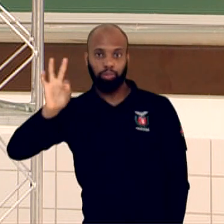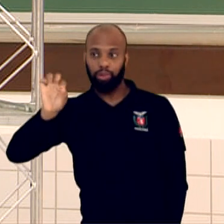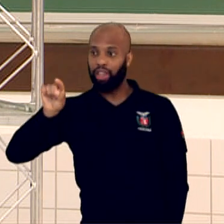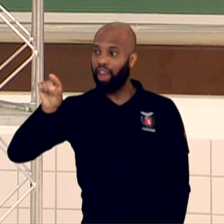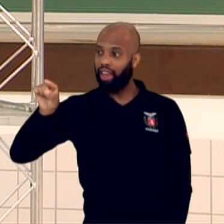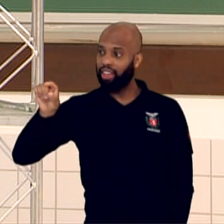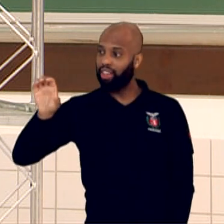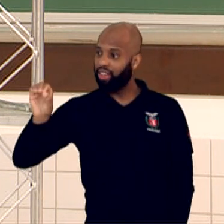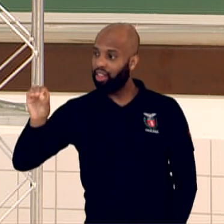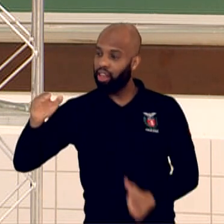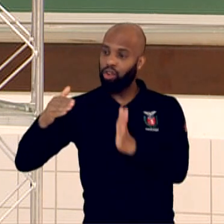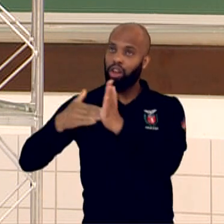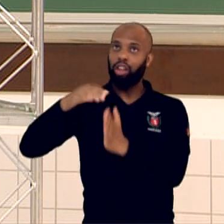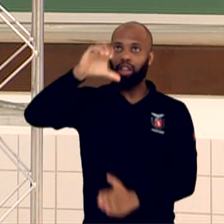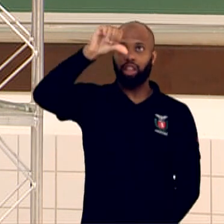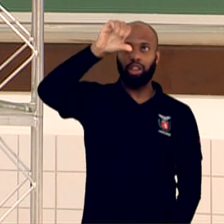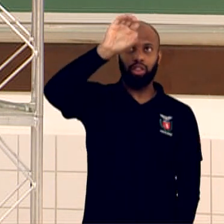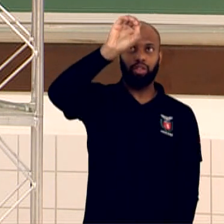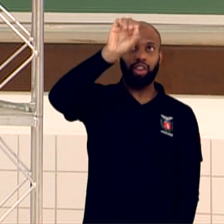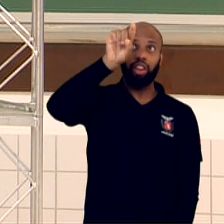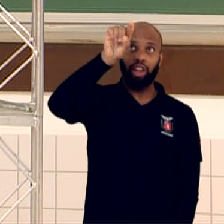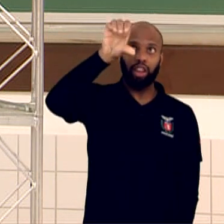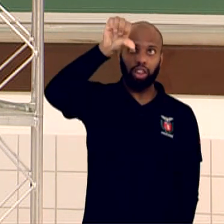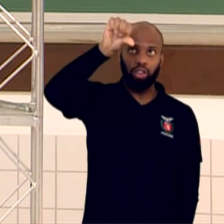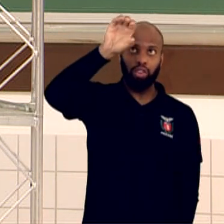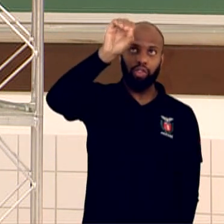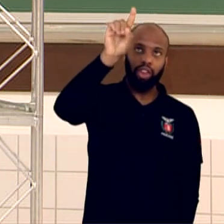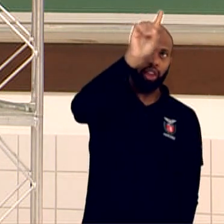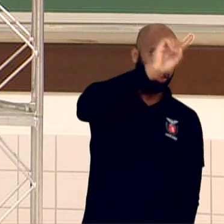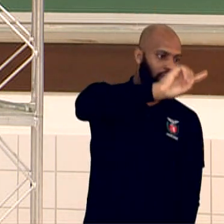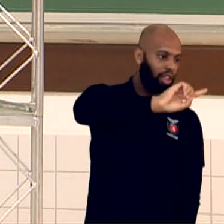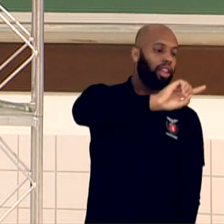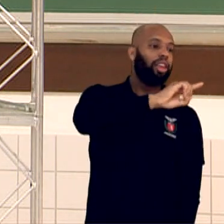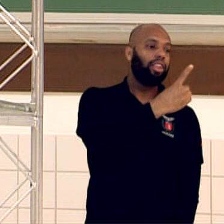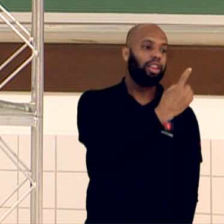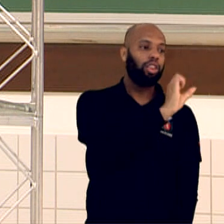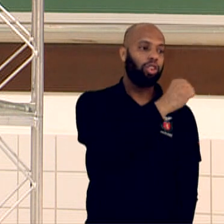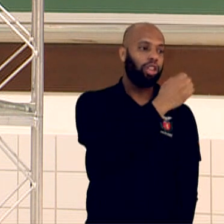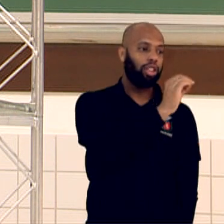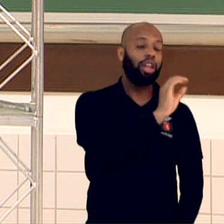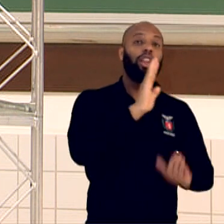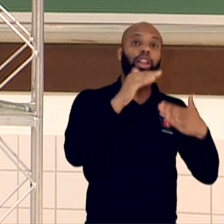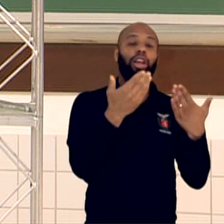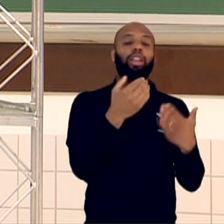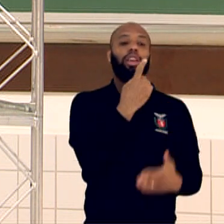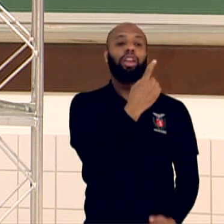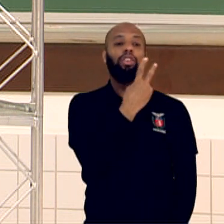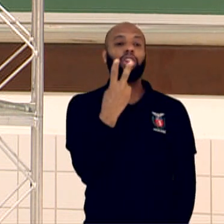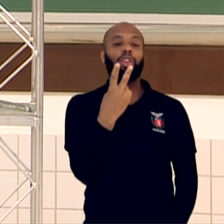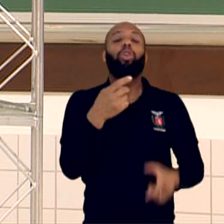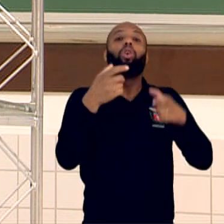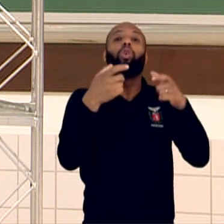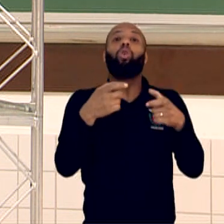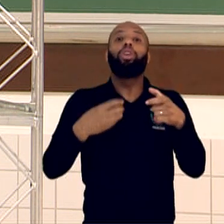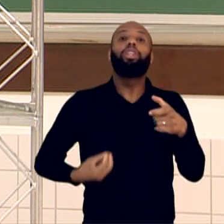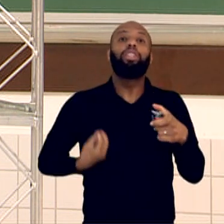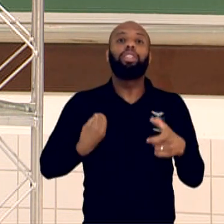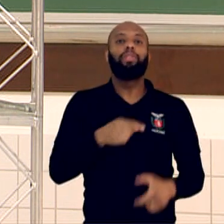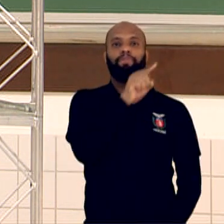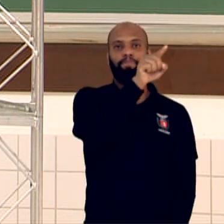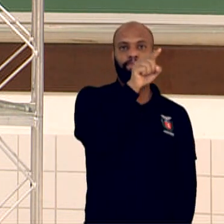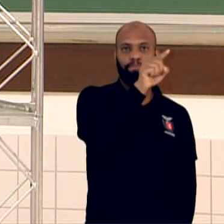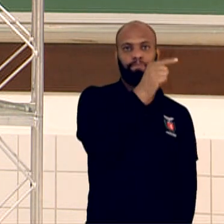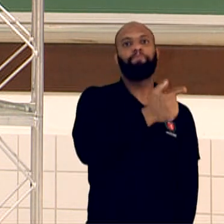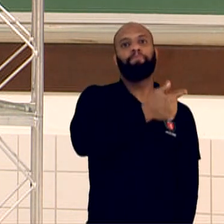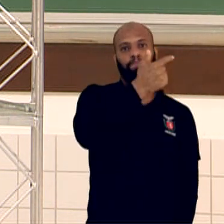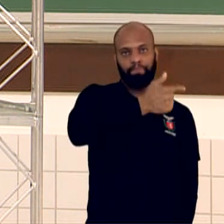a 90. Segundo quadrante de 90 a 180. Então, 122, de fato, ele está em qual